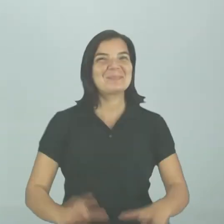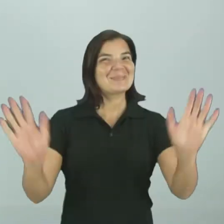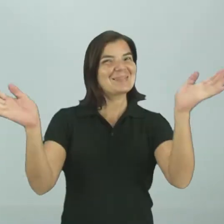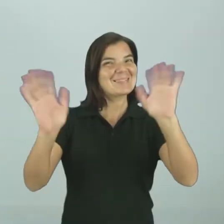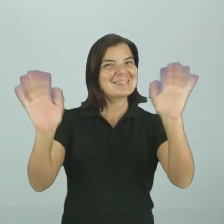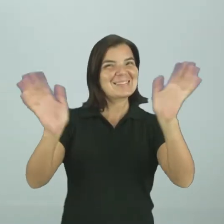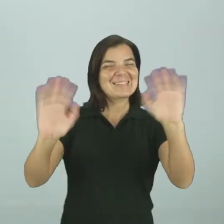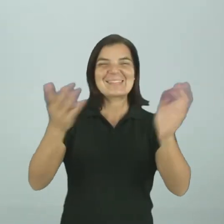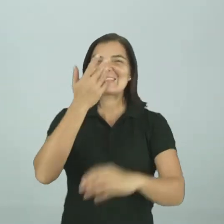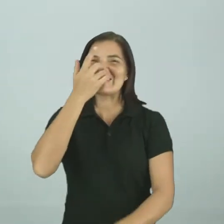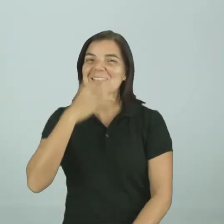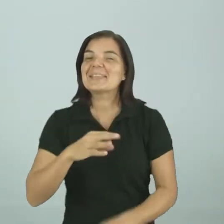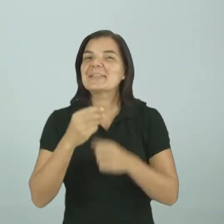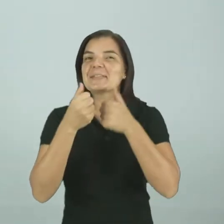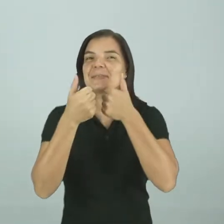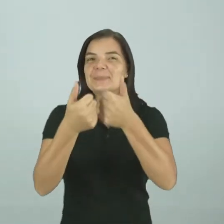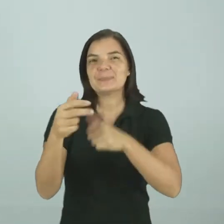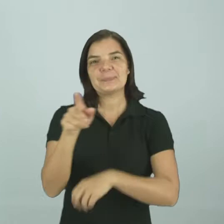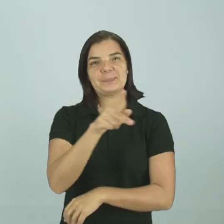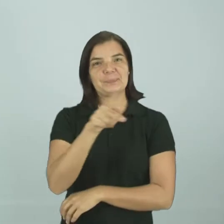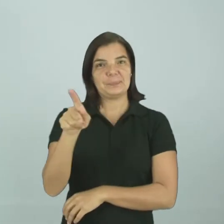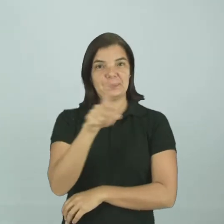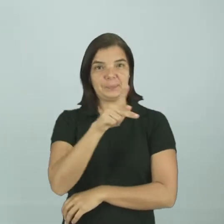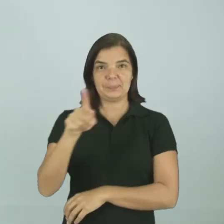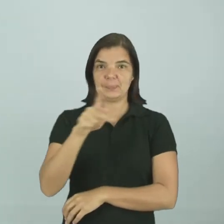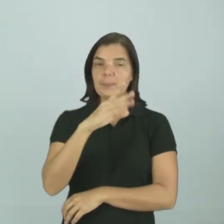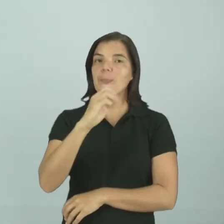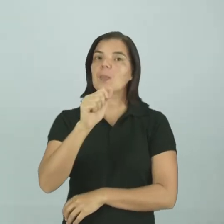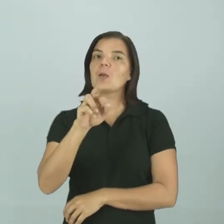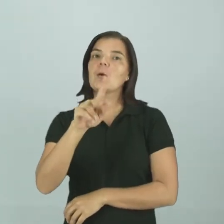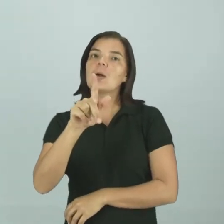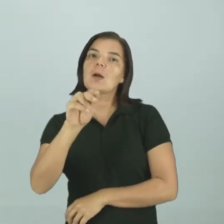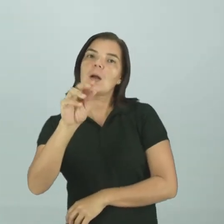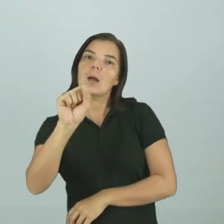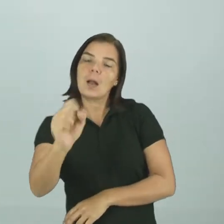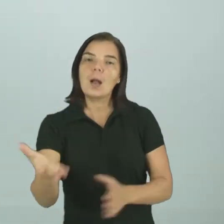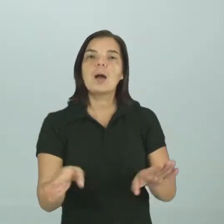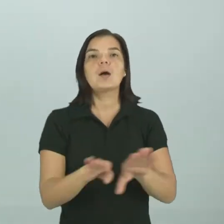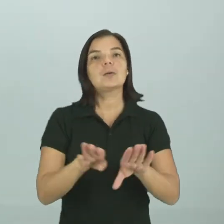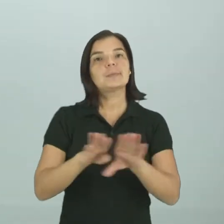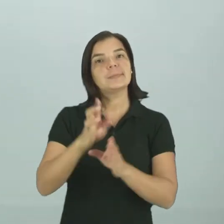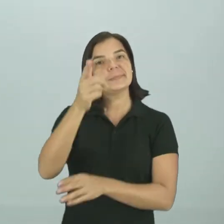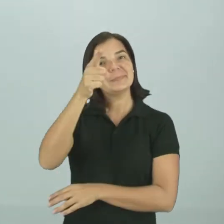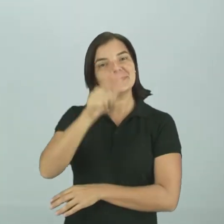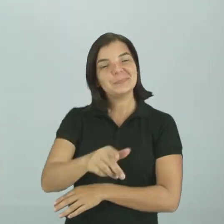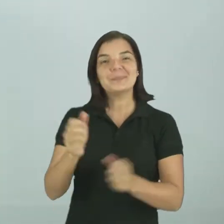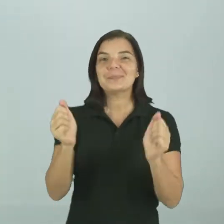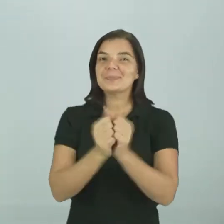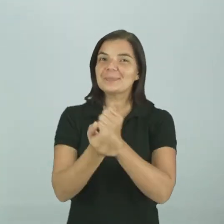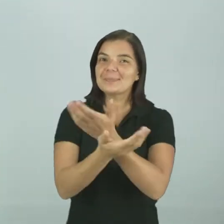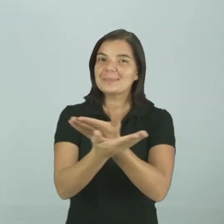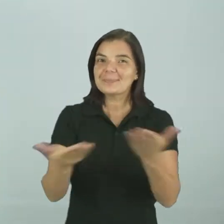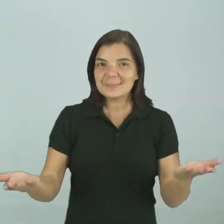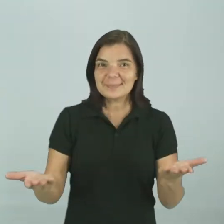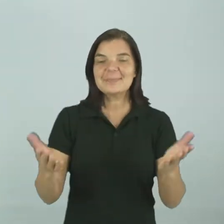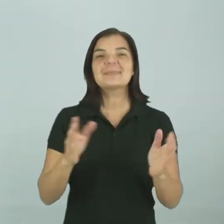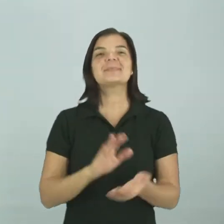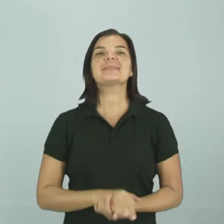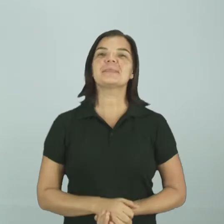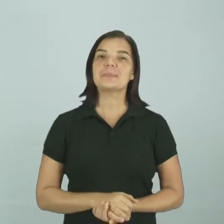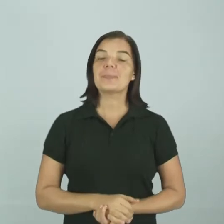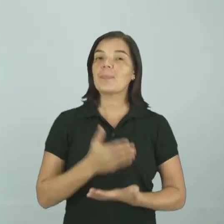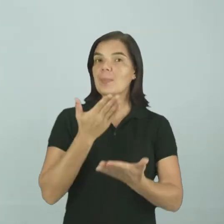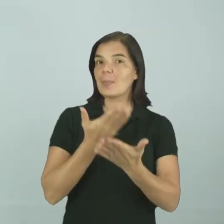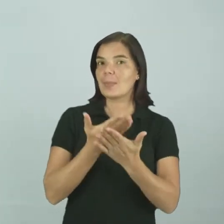Olá, crianças, tudo bem? Eu sou o professor Carlos Lima e estou aqui novamente com vocês para